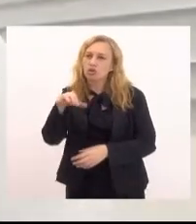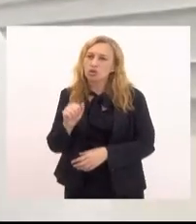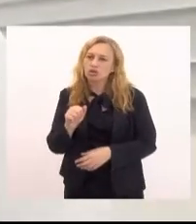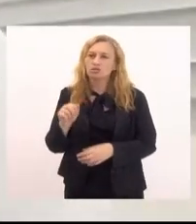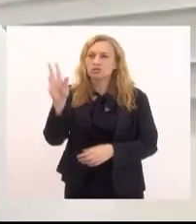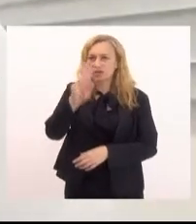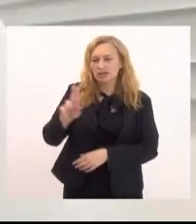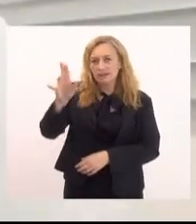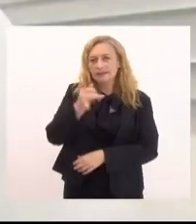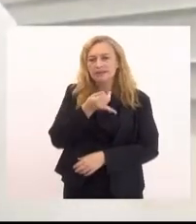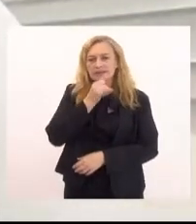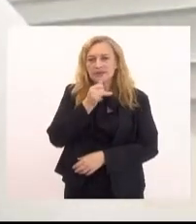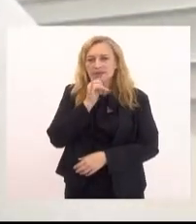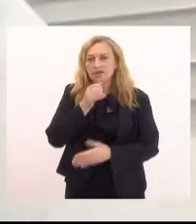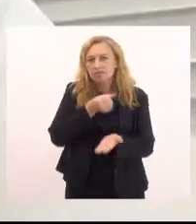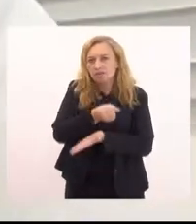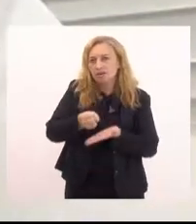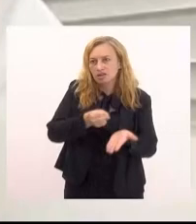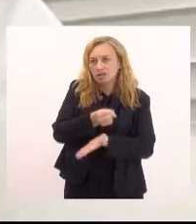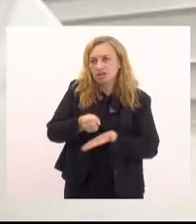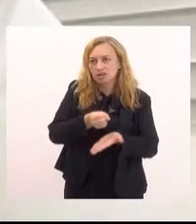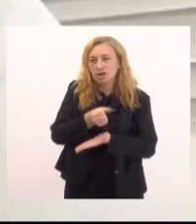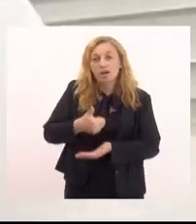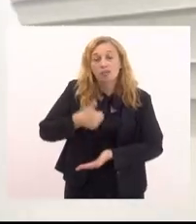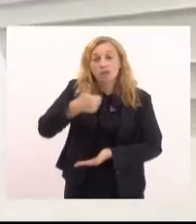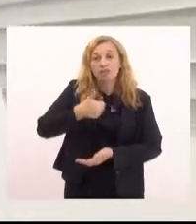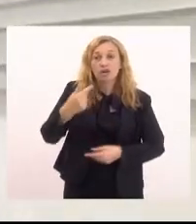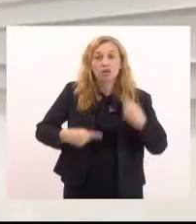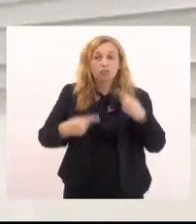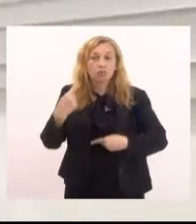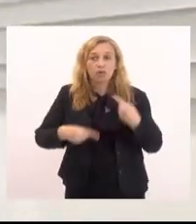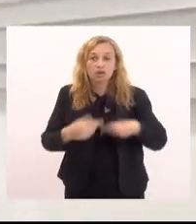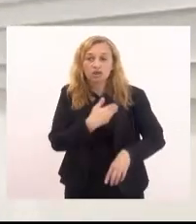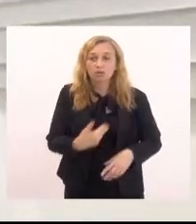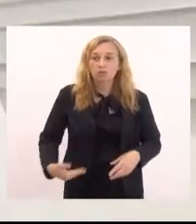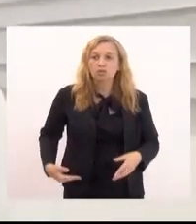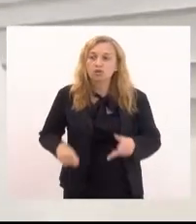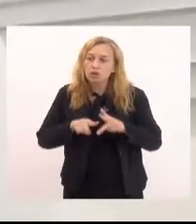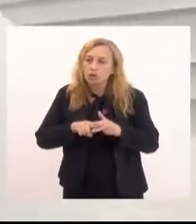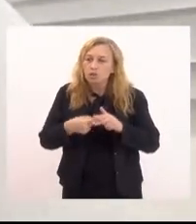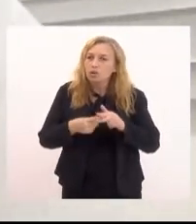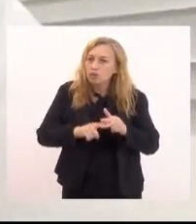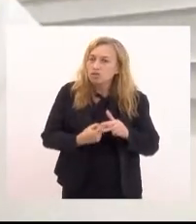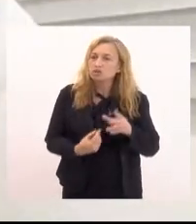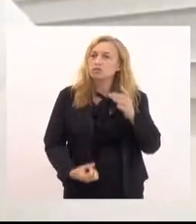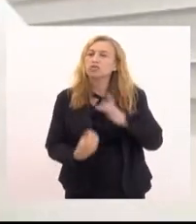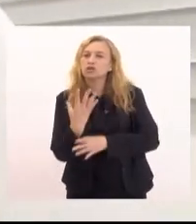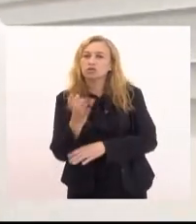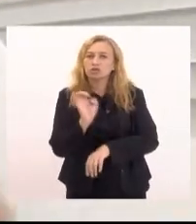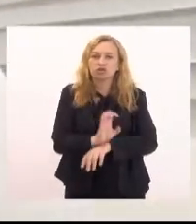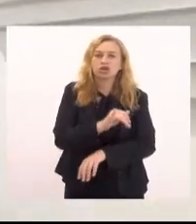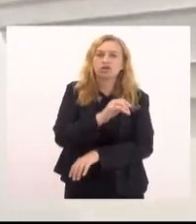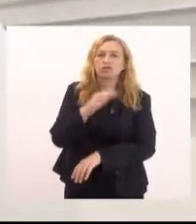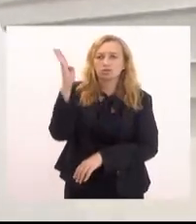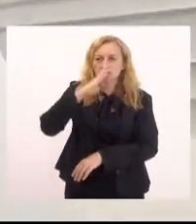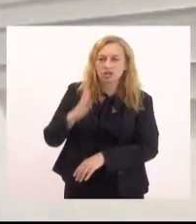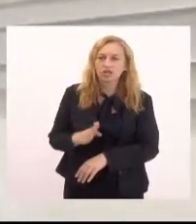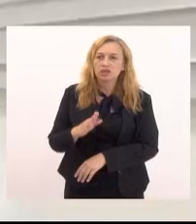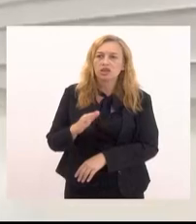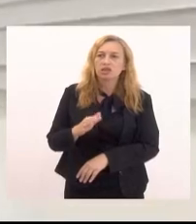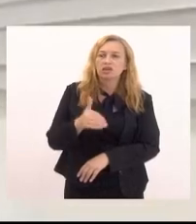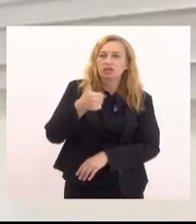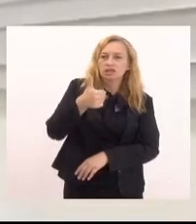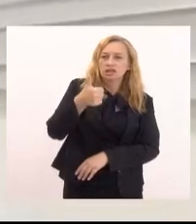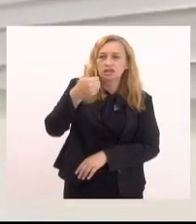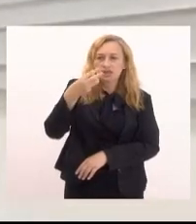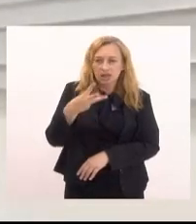por exemplo, é basicamente a primeira política pública de reparação produzida pelo Estado brasileiro desde 13